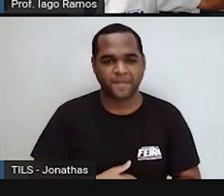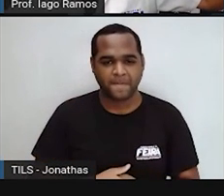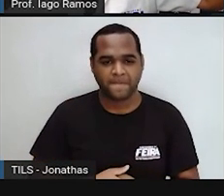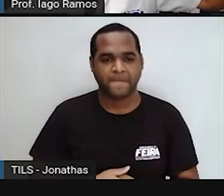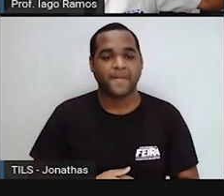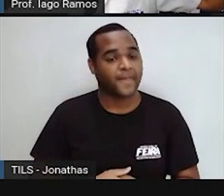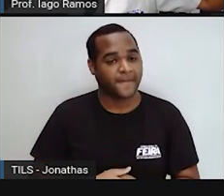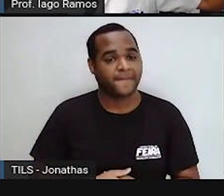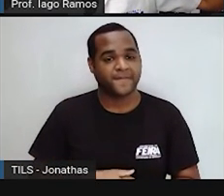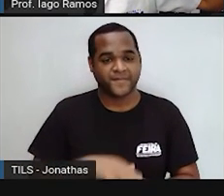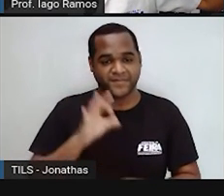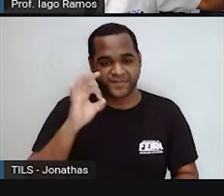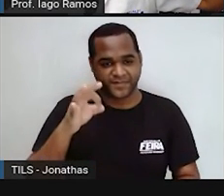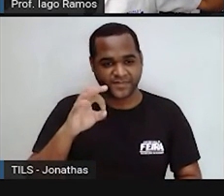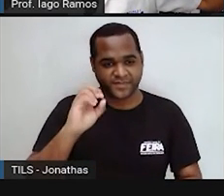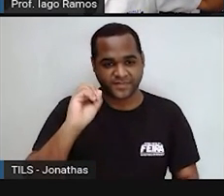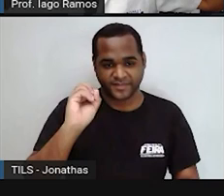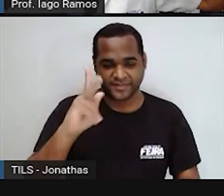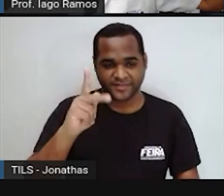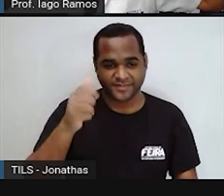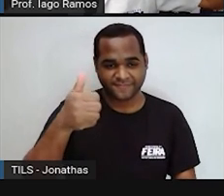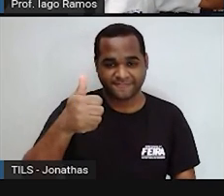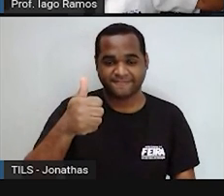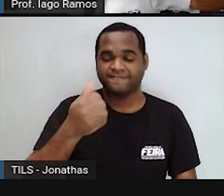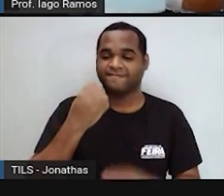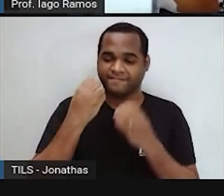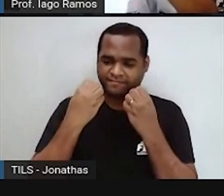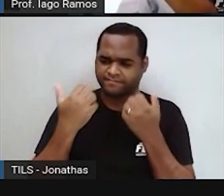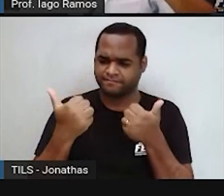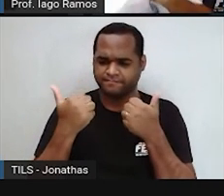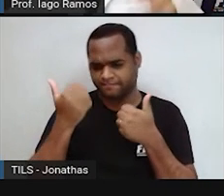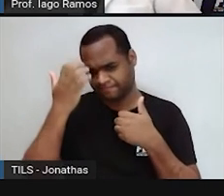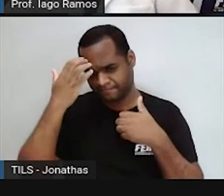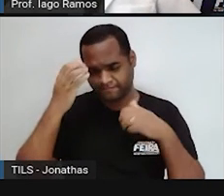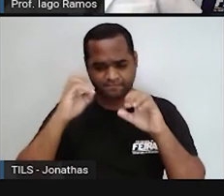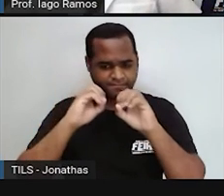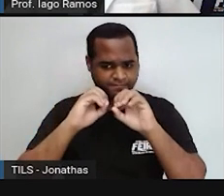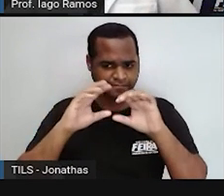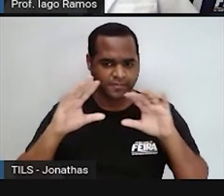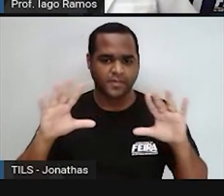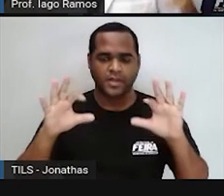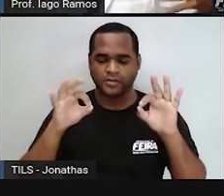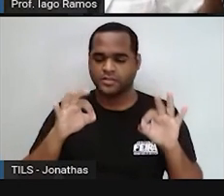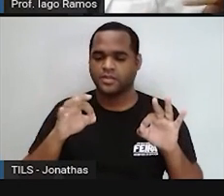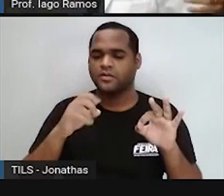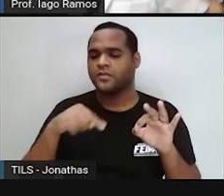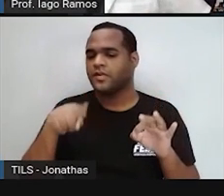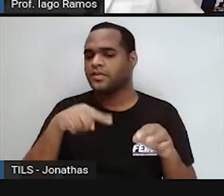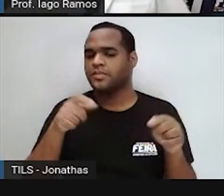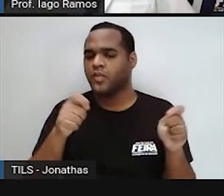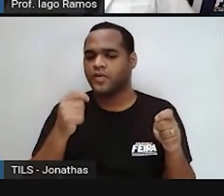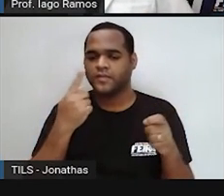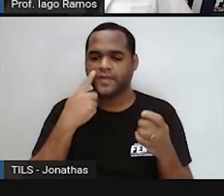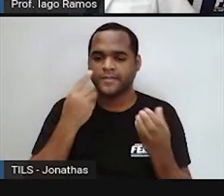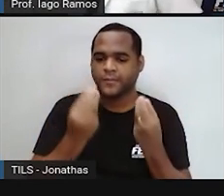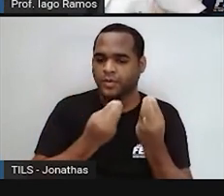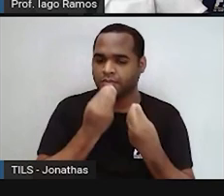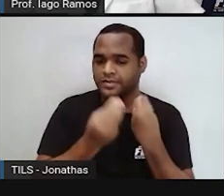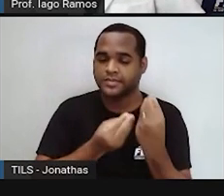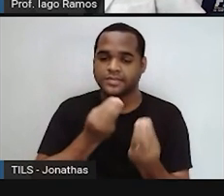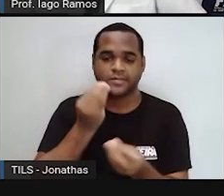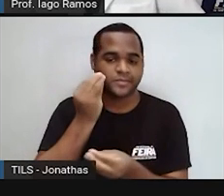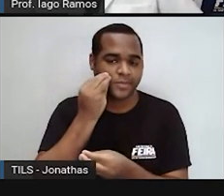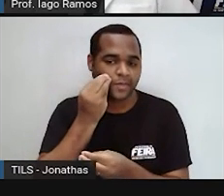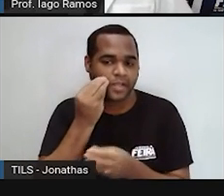certo beleza bom é claro claro e a gente não vai ter tempo para